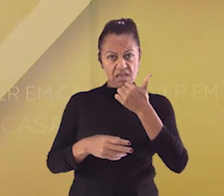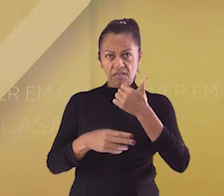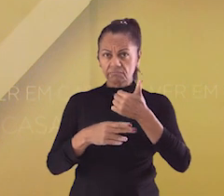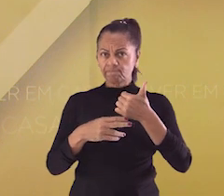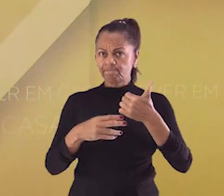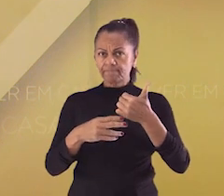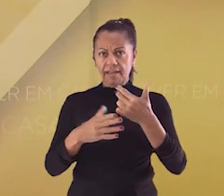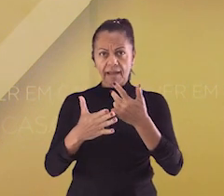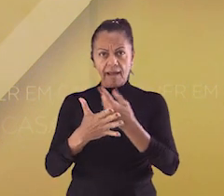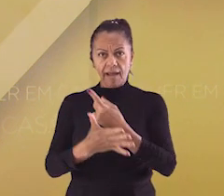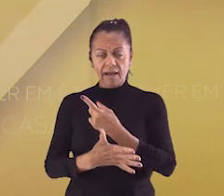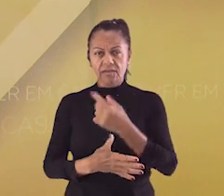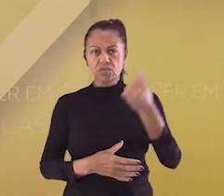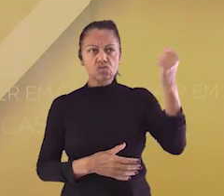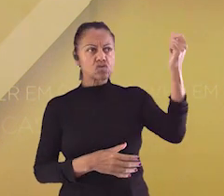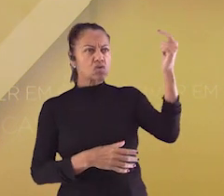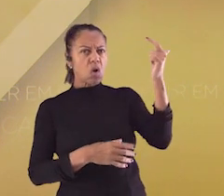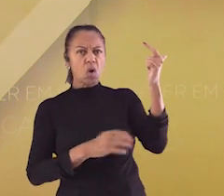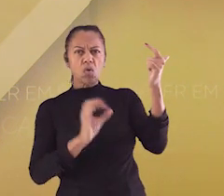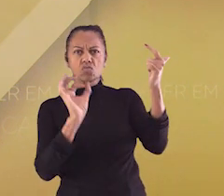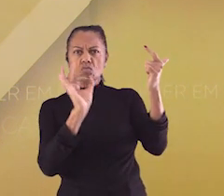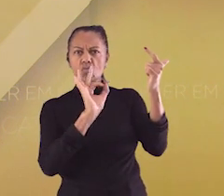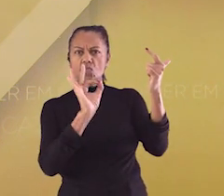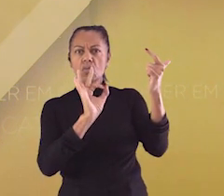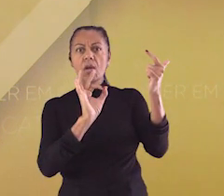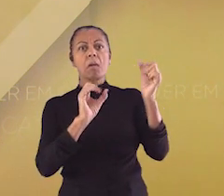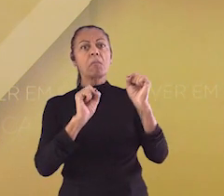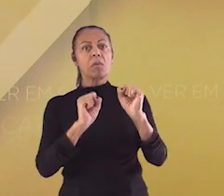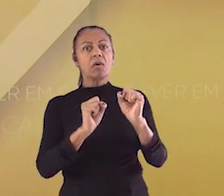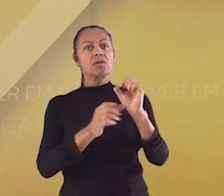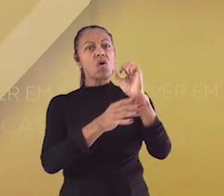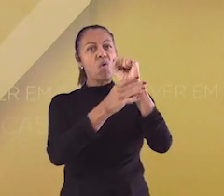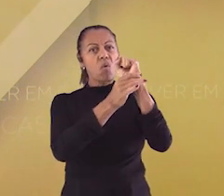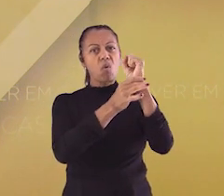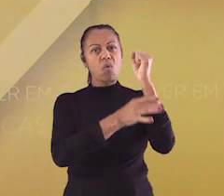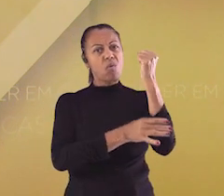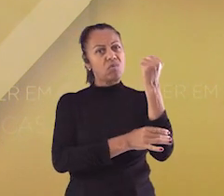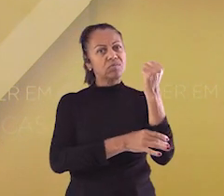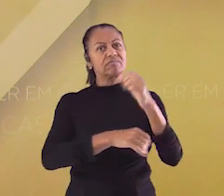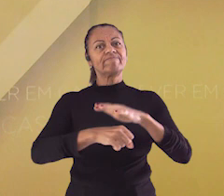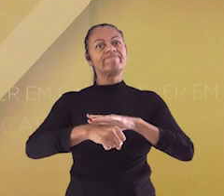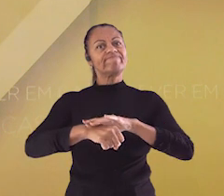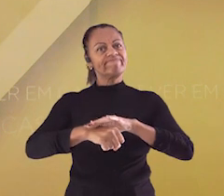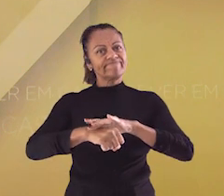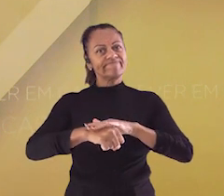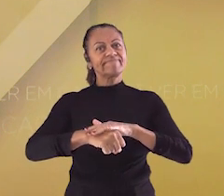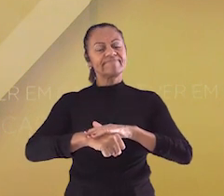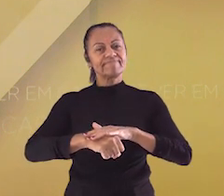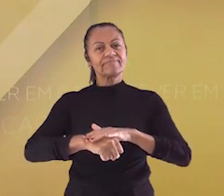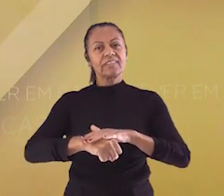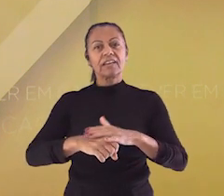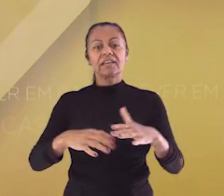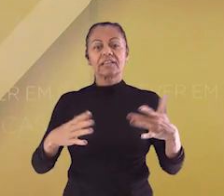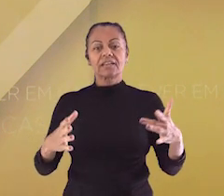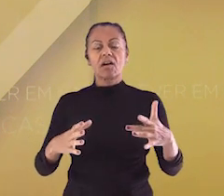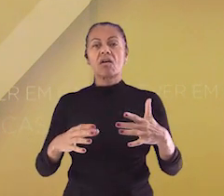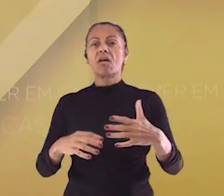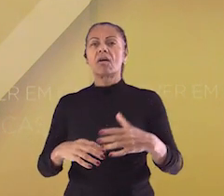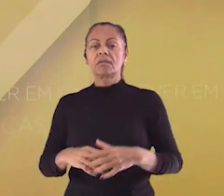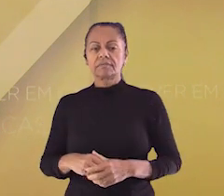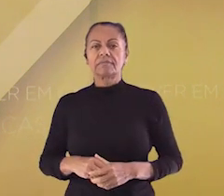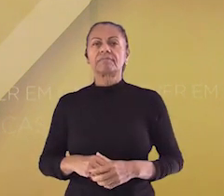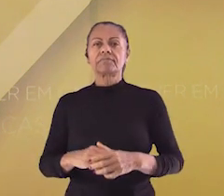Gostou? Percebeu que não se alimentar corretamente e não tomar sol com regularidade pode afetar a saúde dos nossos